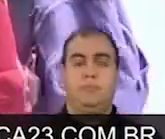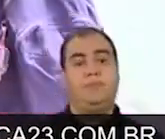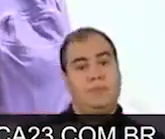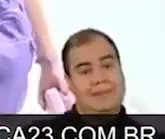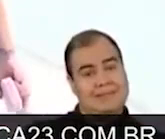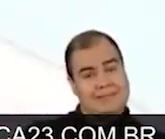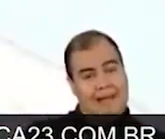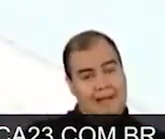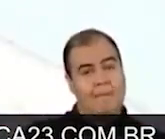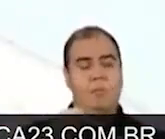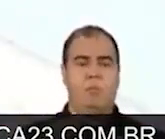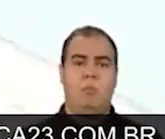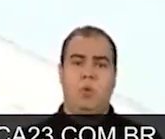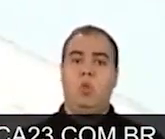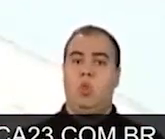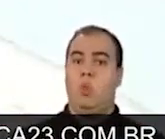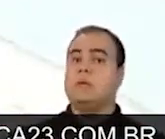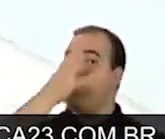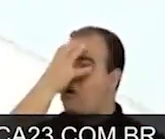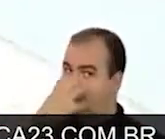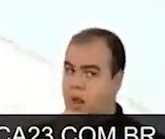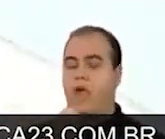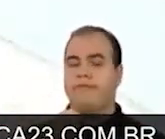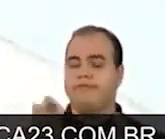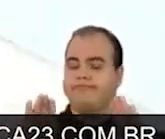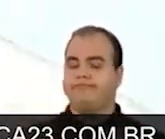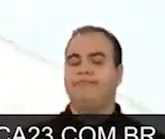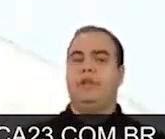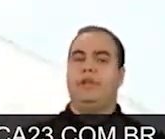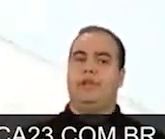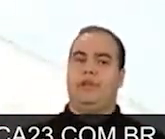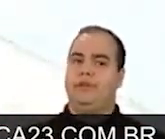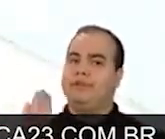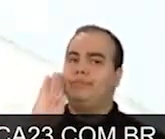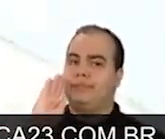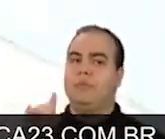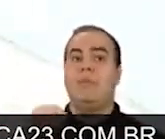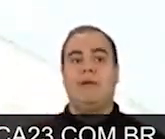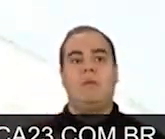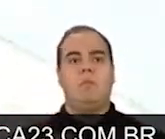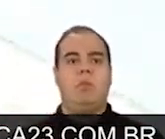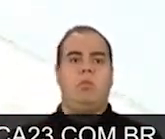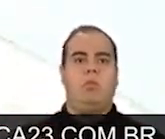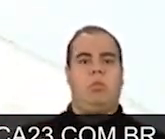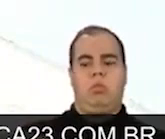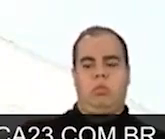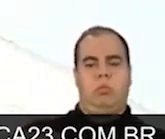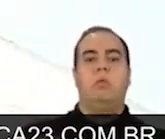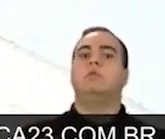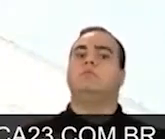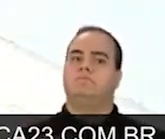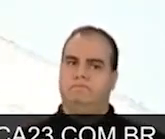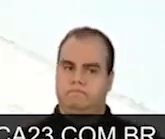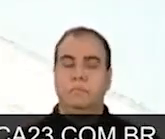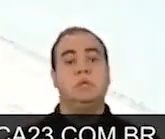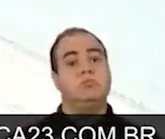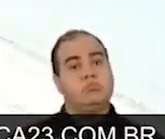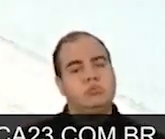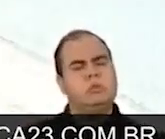uma doença grave, especialmente para as crianças, e é altamente contagiosa. Por isso, uma campanha